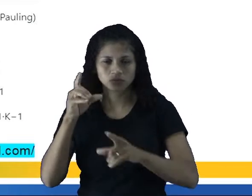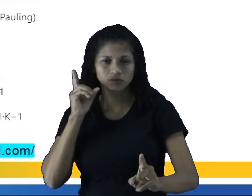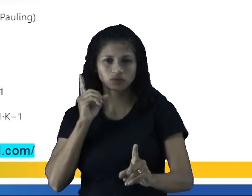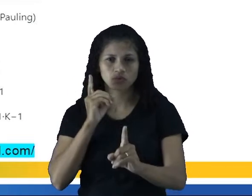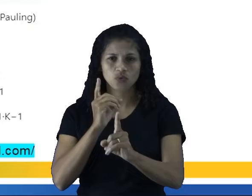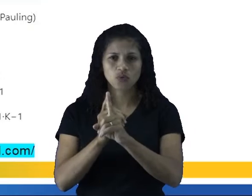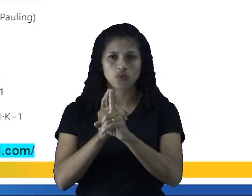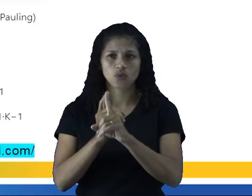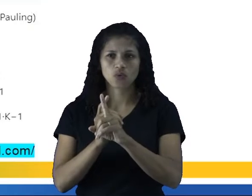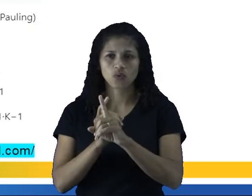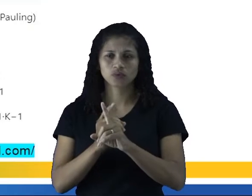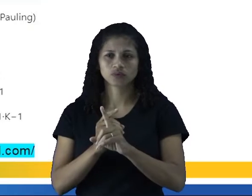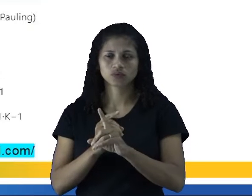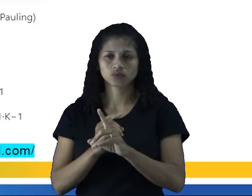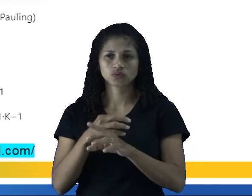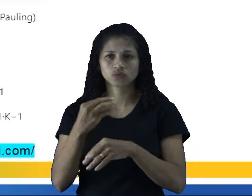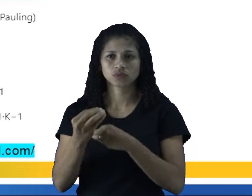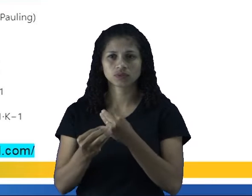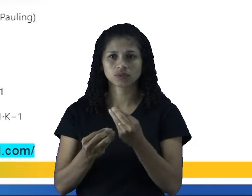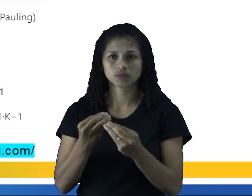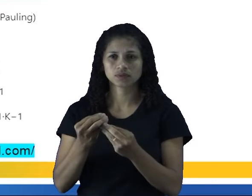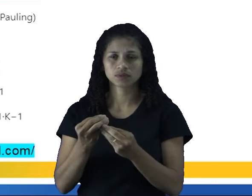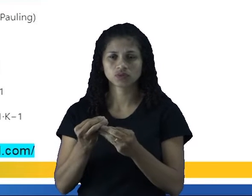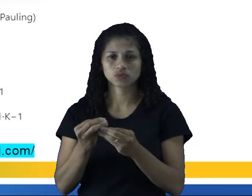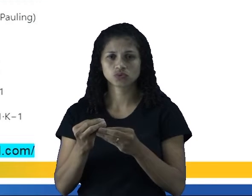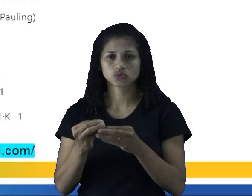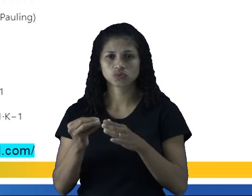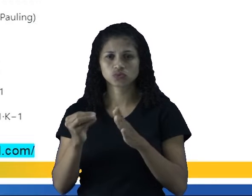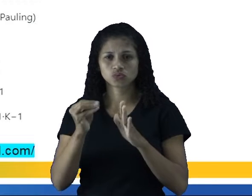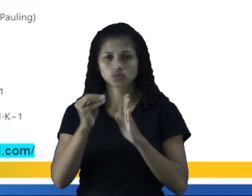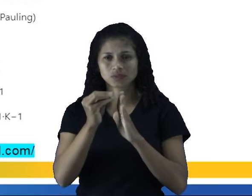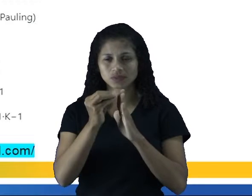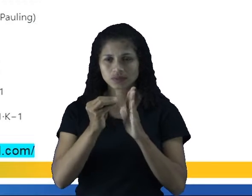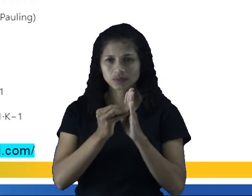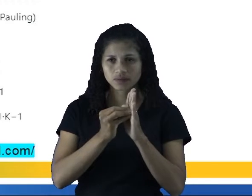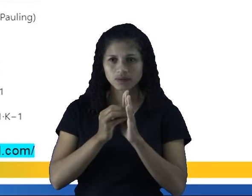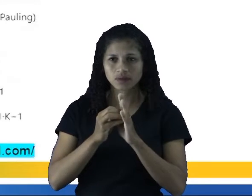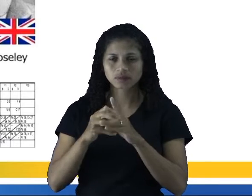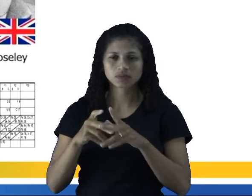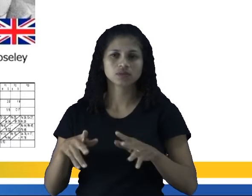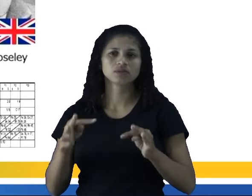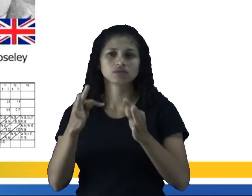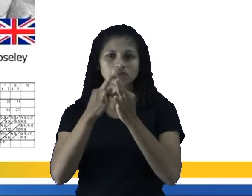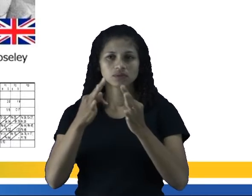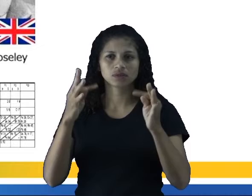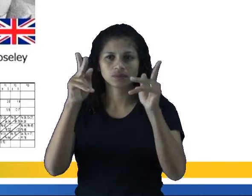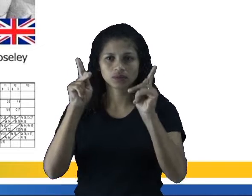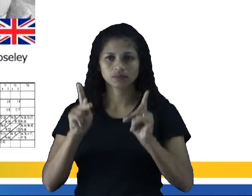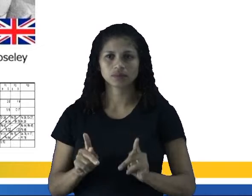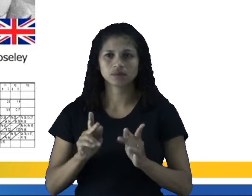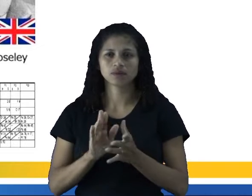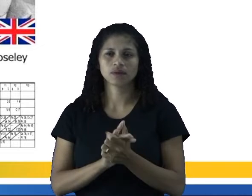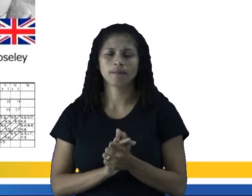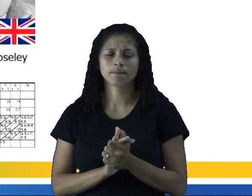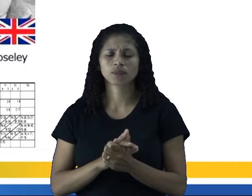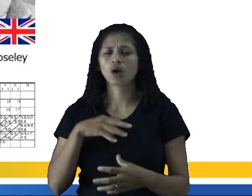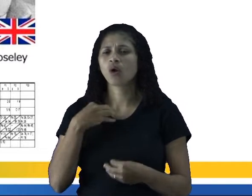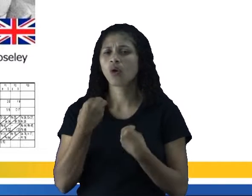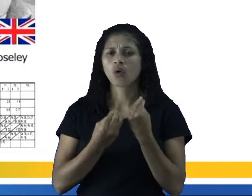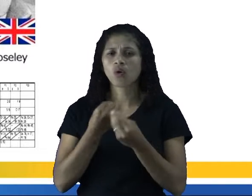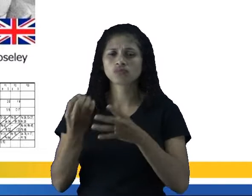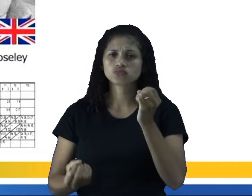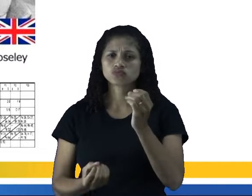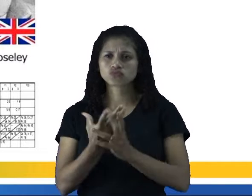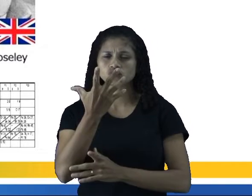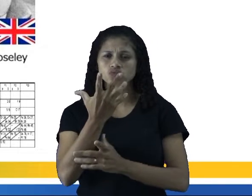ali a respeito dos elementos da tabela periódica. Então, gente, como que surgiu ali a